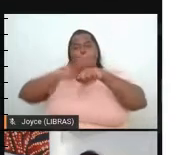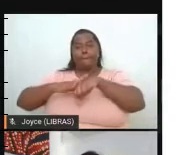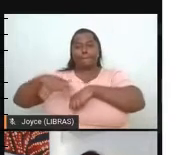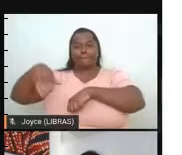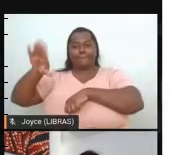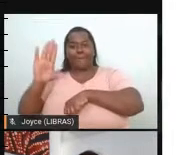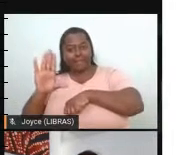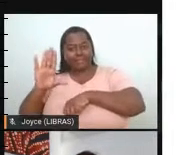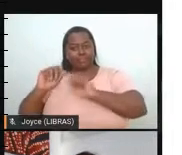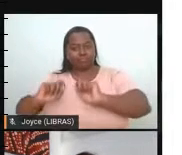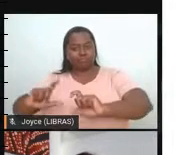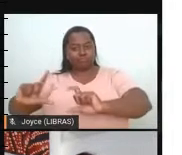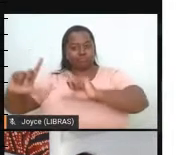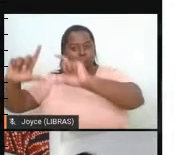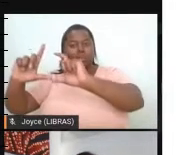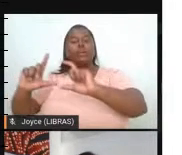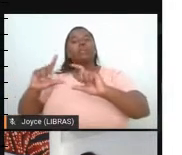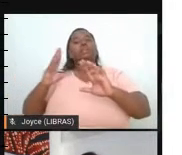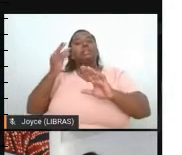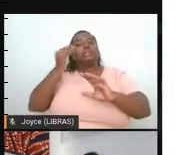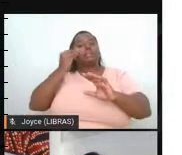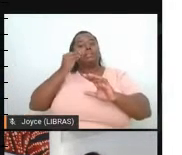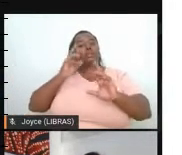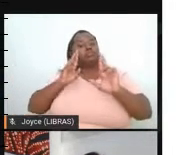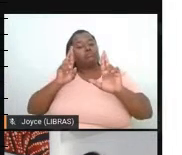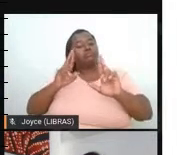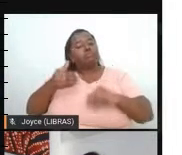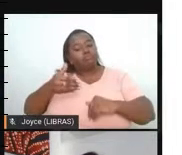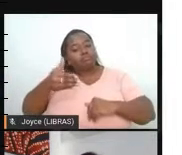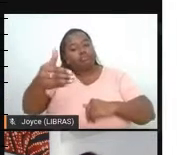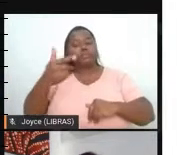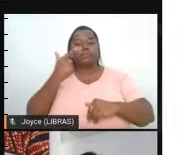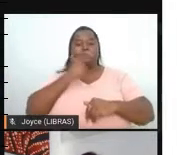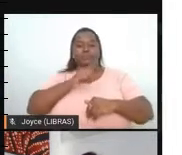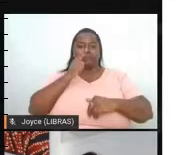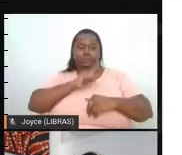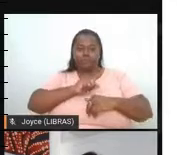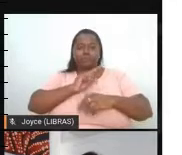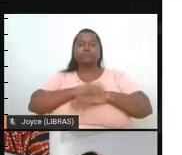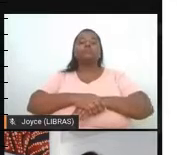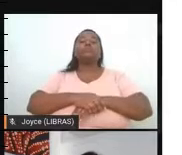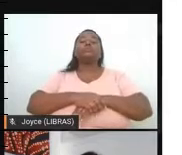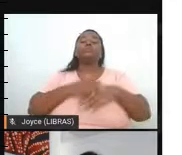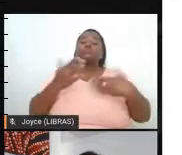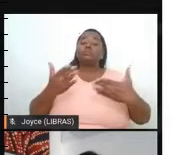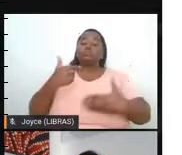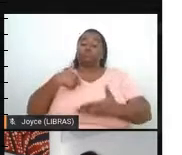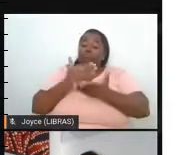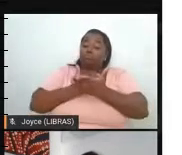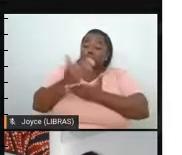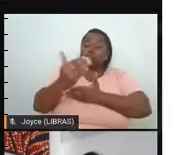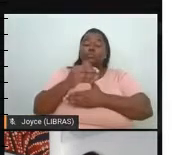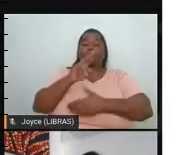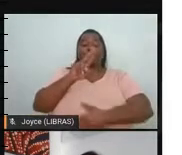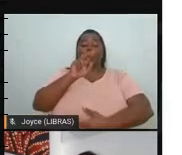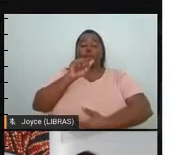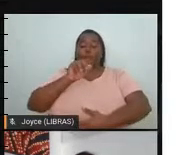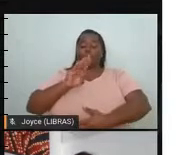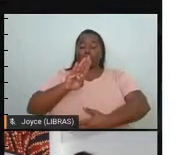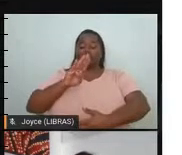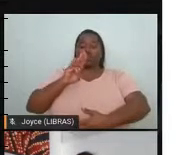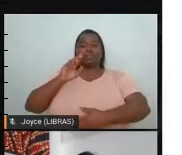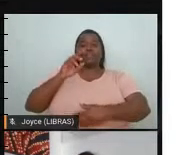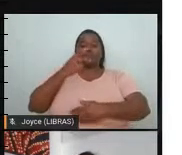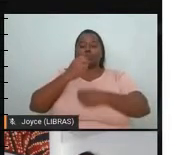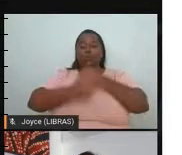um pouco isso, tá? Como o professor Helder comentou, eu comecei na UB UFSCar em 2007 como tutora ainda,